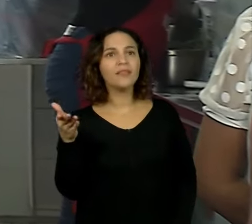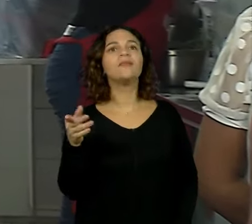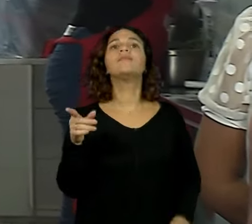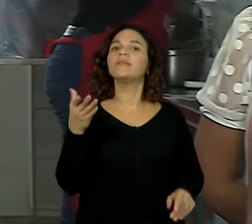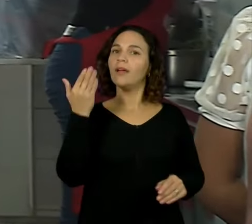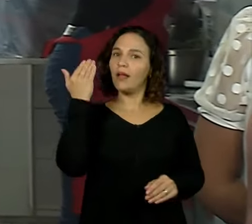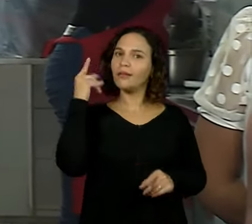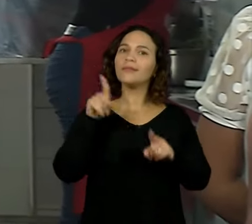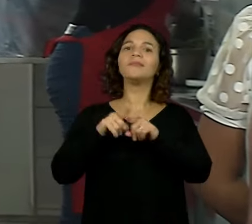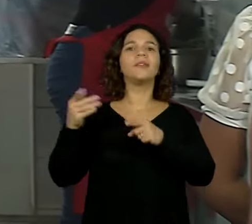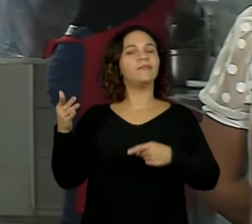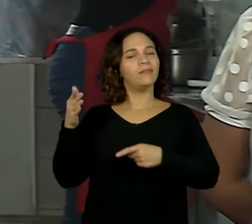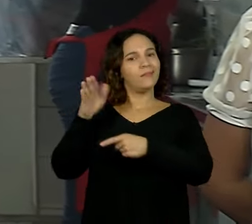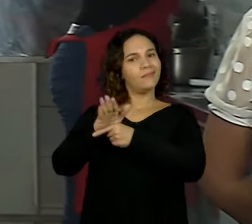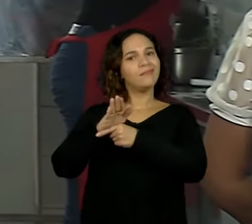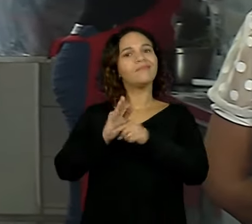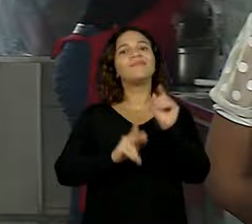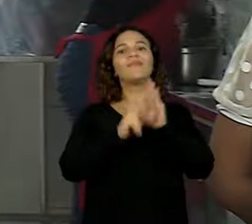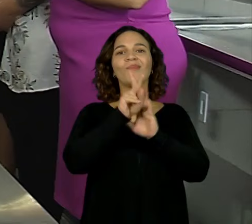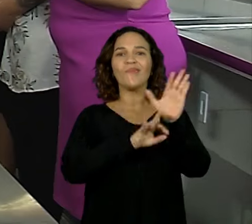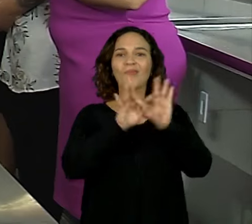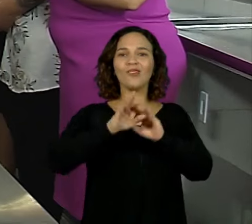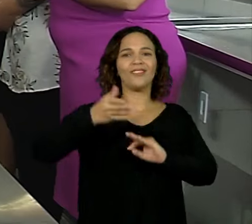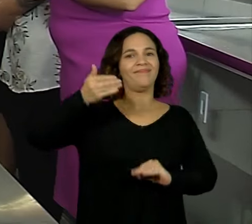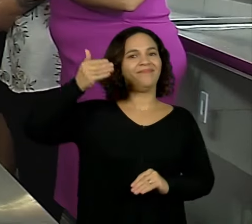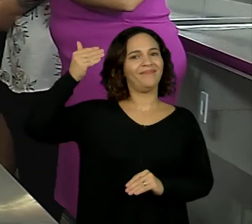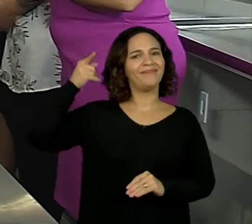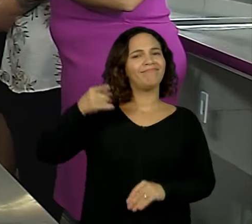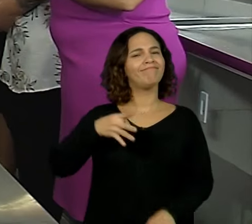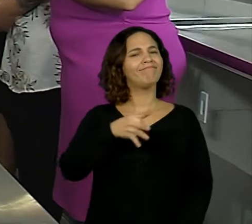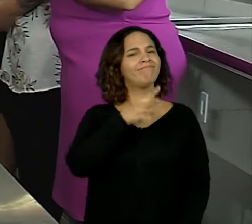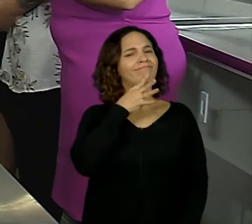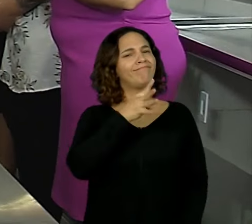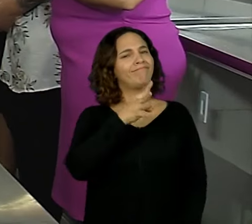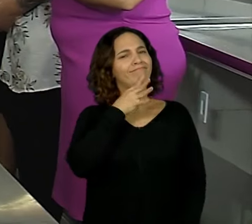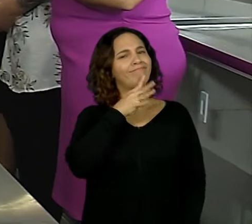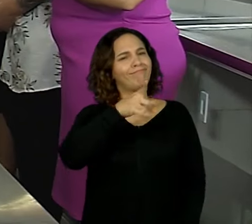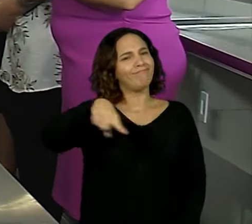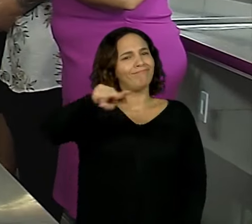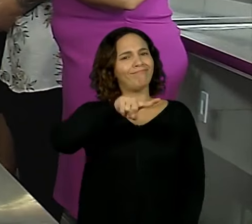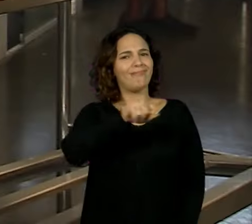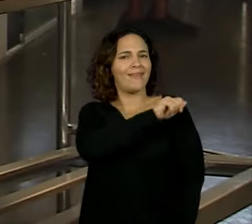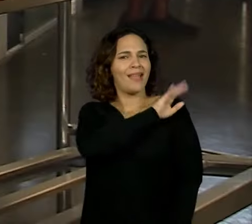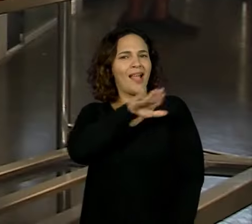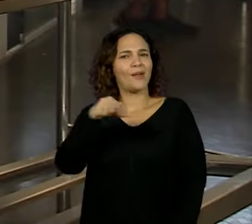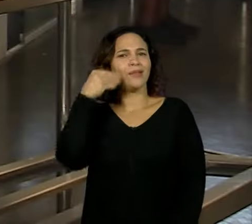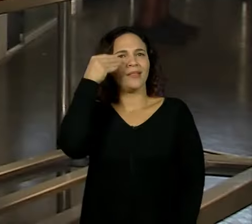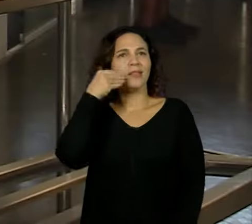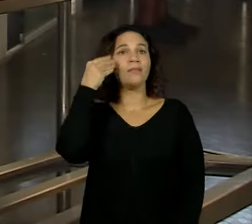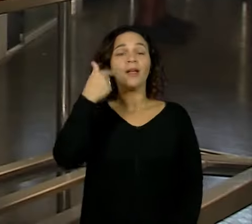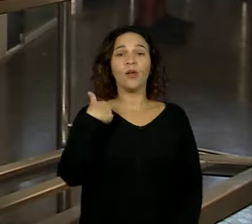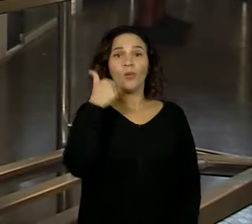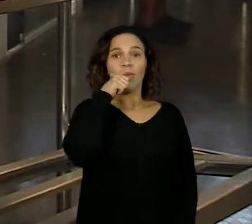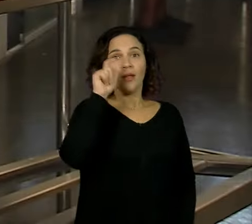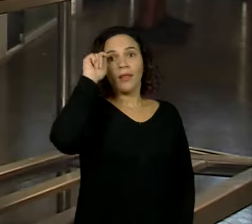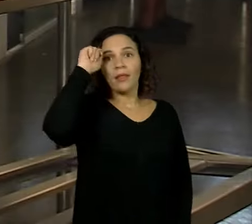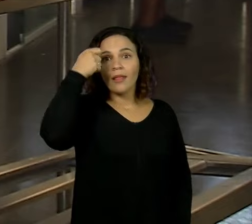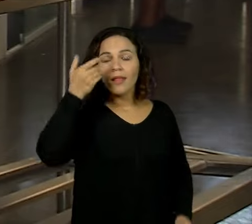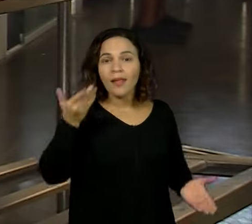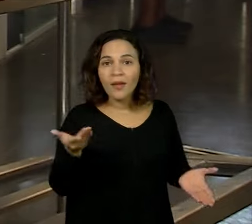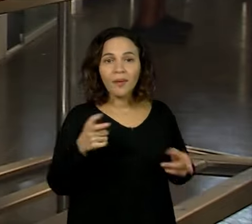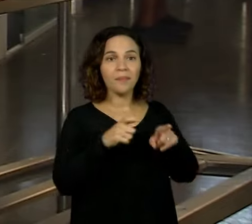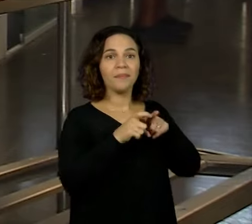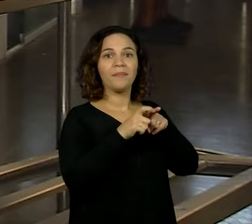foi beneficiada por um projeto social e conhece a vida de suas alunas. Sou uma mulher negra, uma mulher